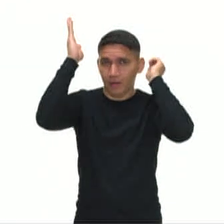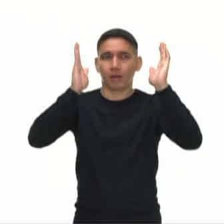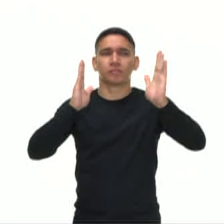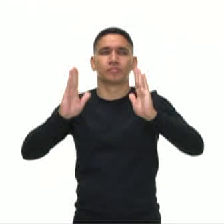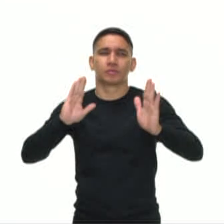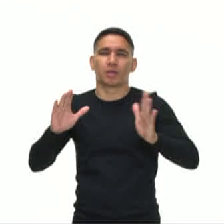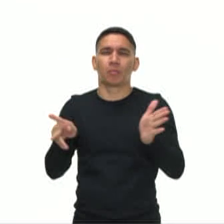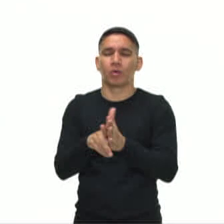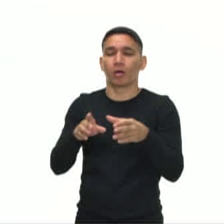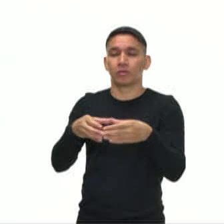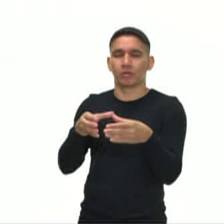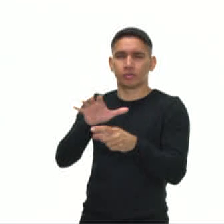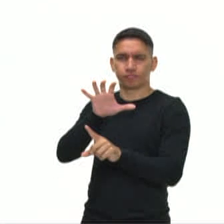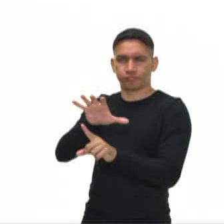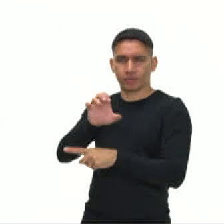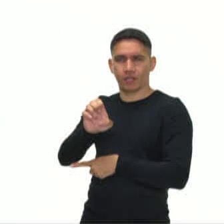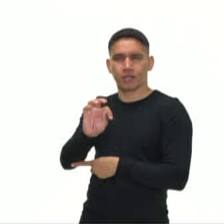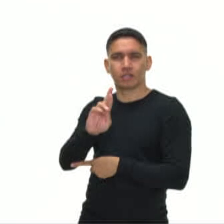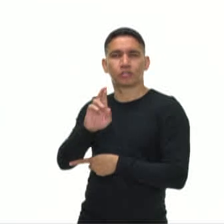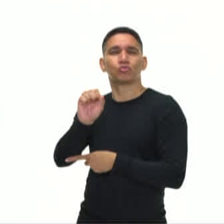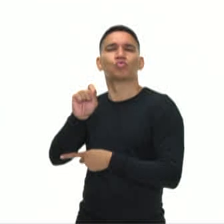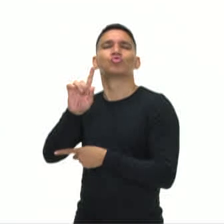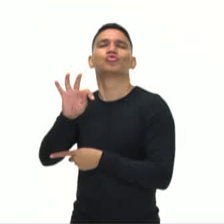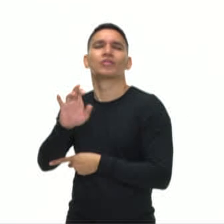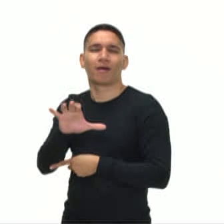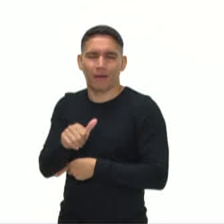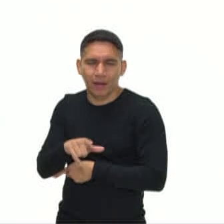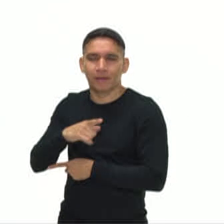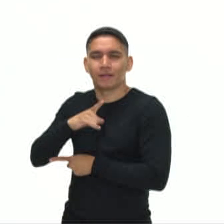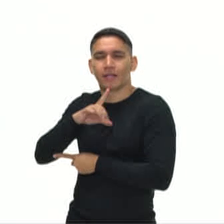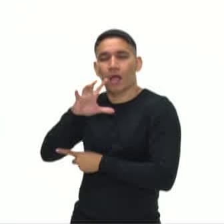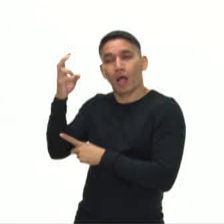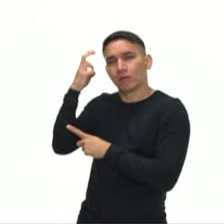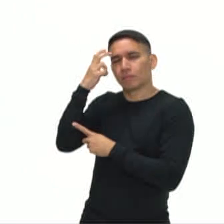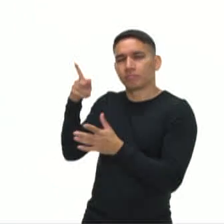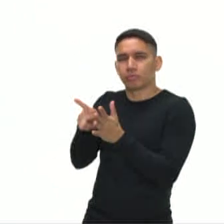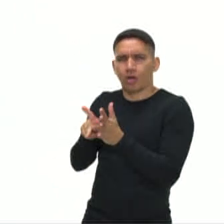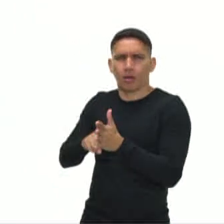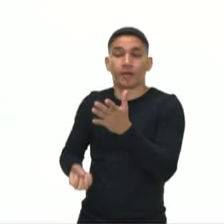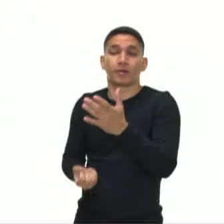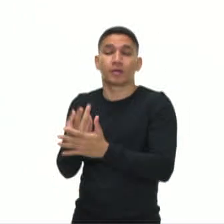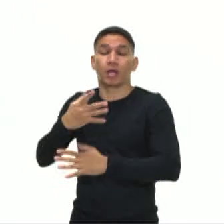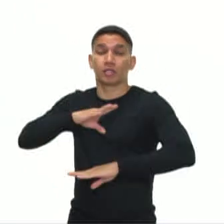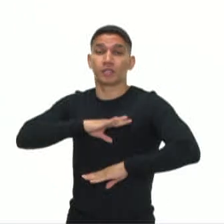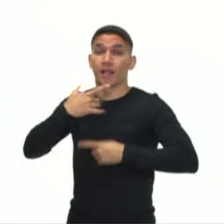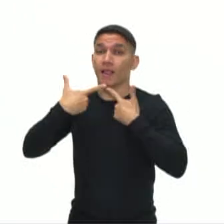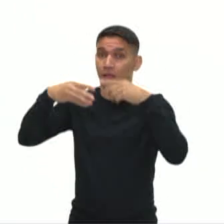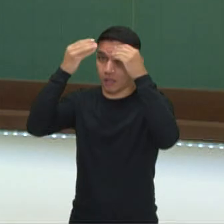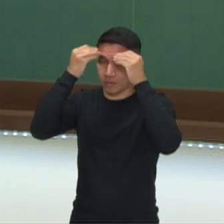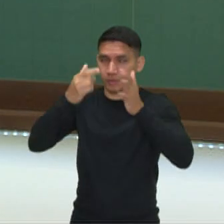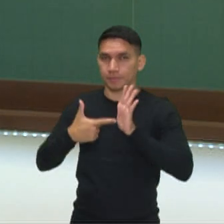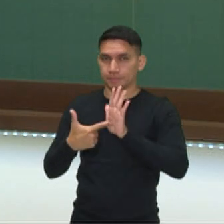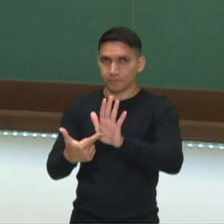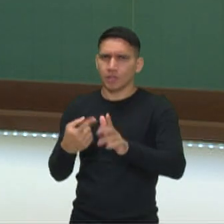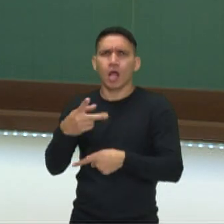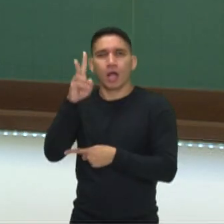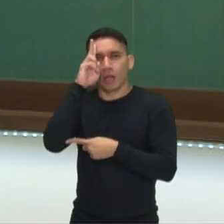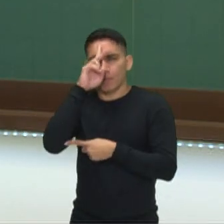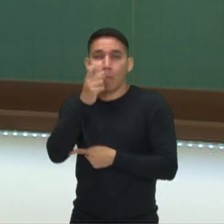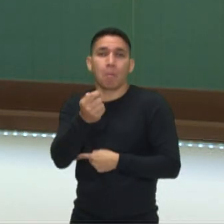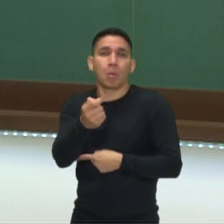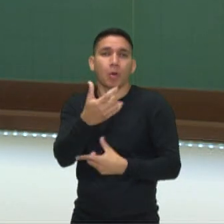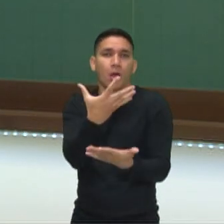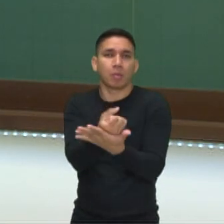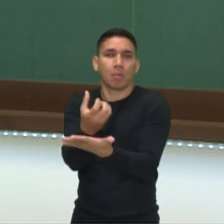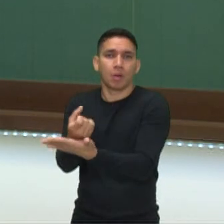etruscas, ganhou grande identidade própria, criou sua arquitetura, tecnologia, suas próprias linguagens cênicas. Lembrando que nós temos muito poucos registros